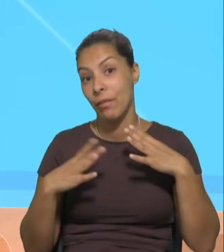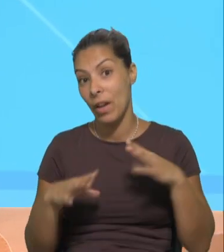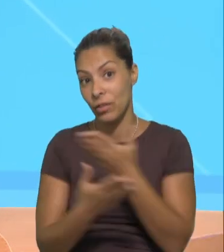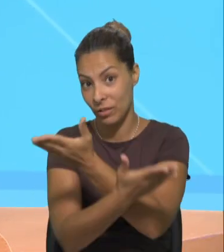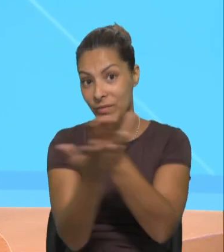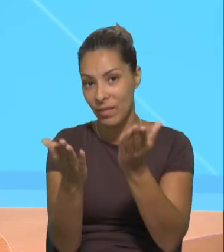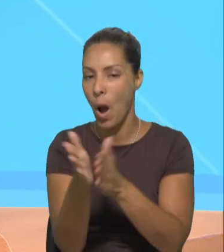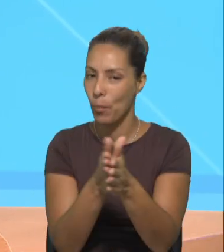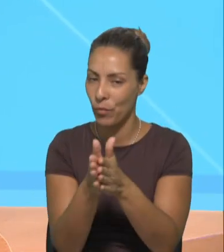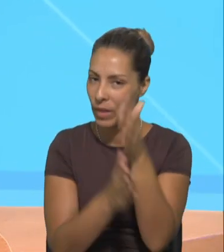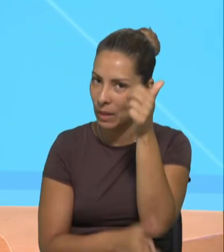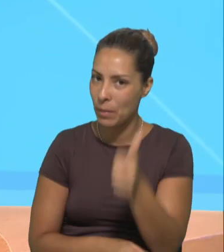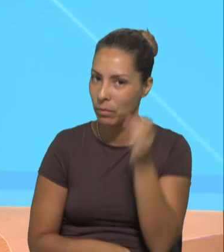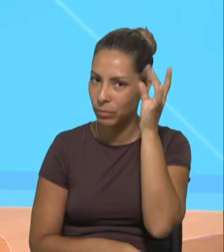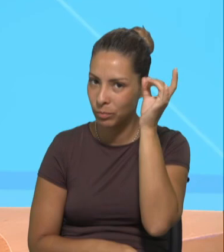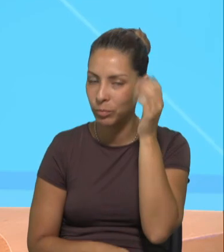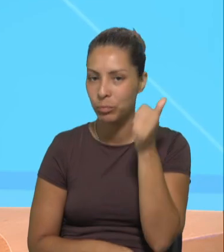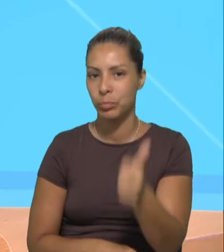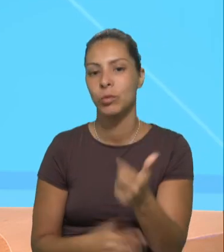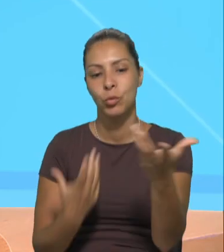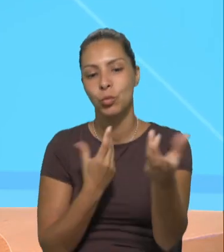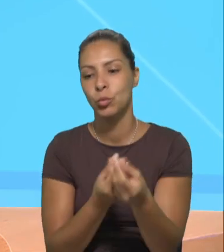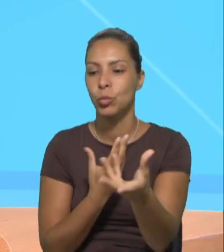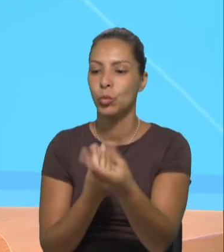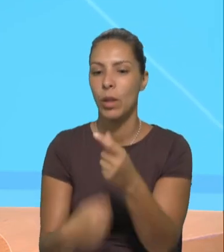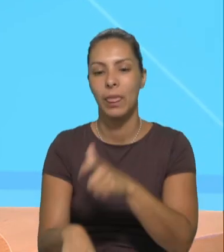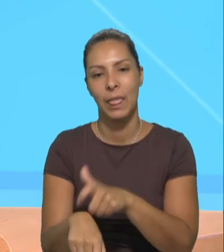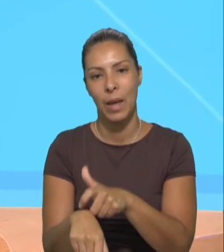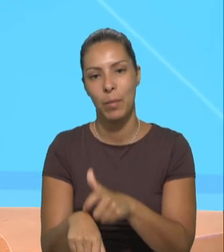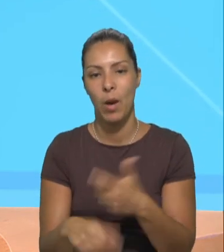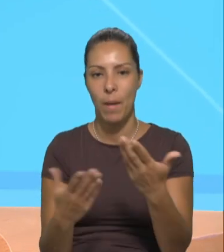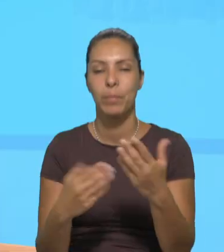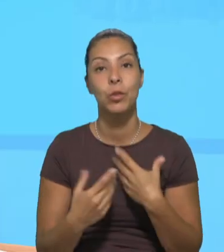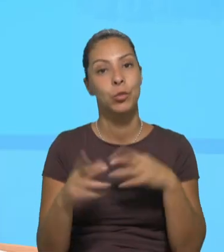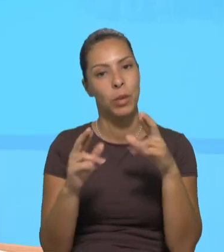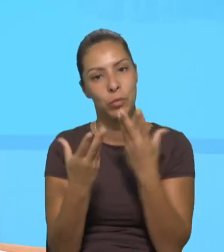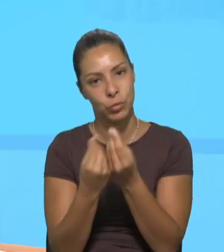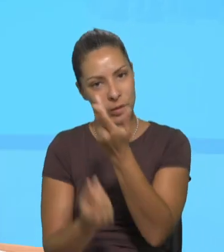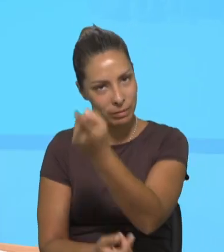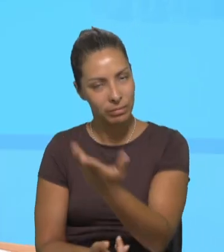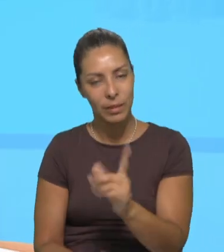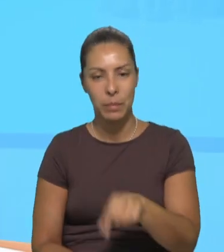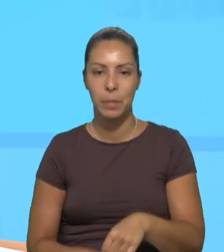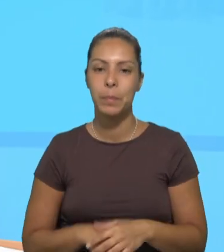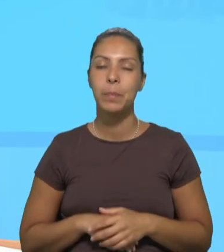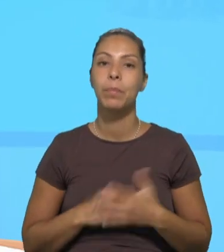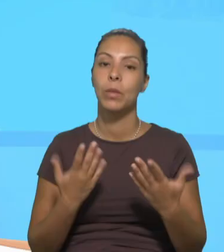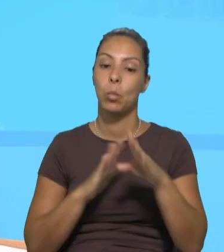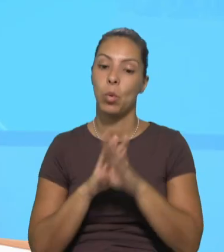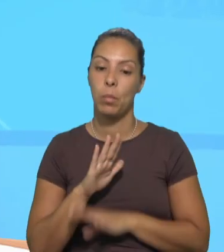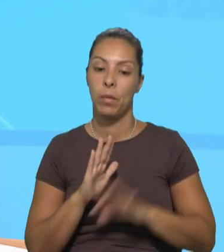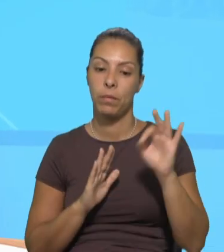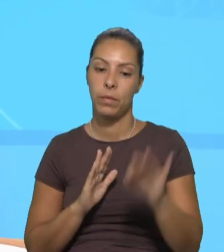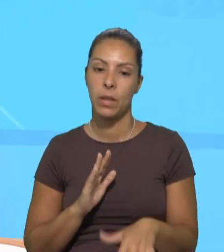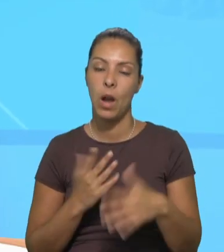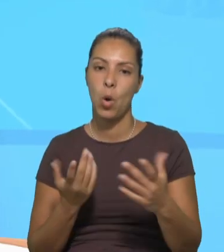férias. Ótimas férias também. Que seja tempo de estar uns com os outros. Muito obrigado e que assim aconteça contigo também. Obrigado. E a terminar, convido a